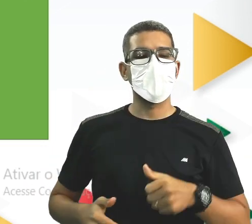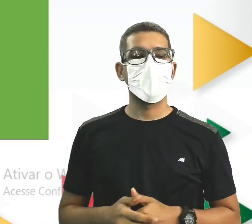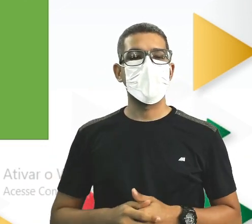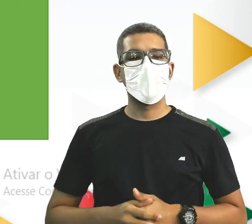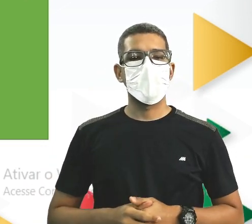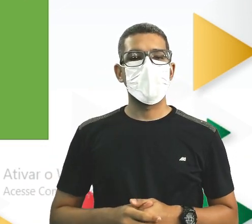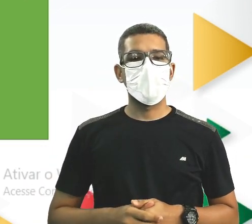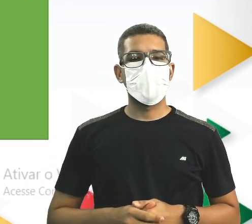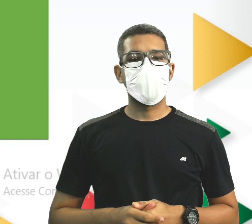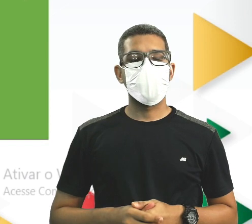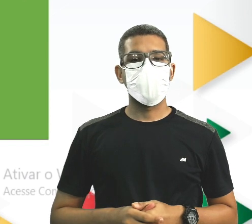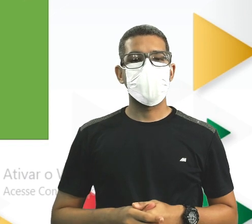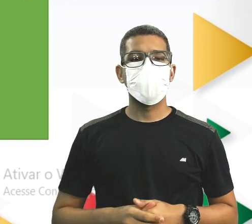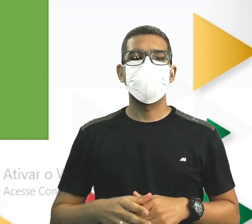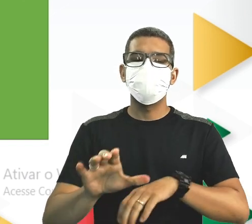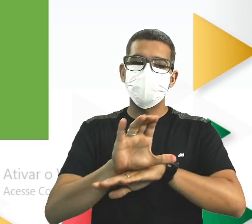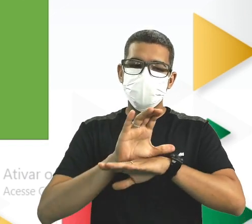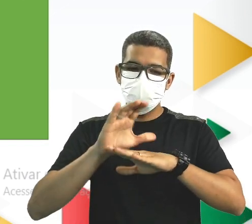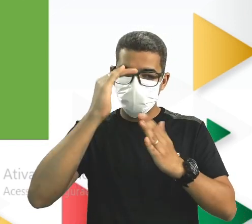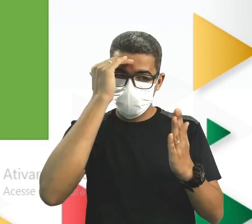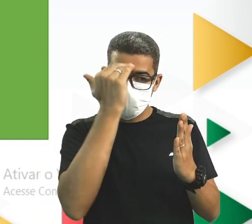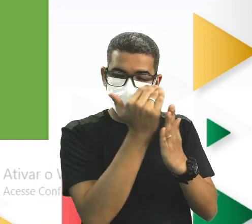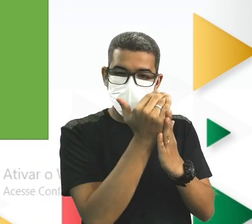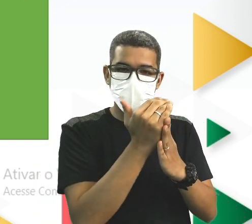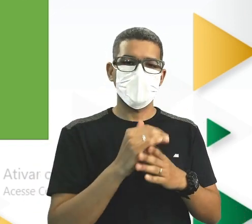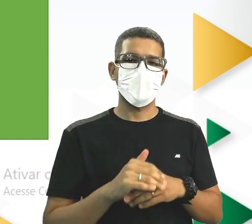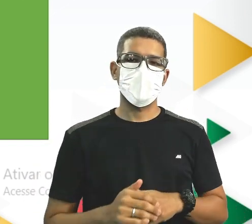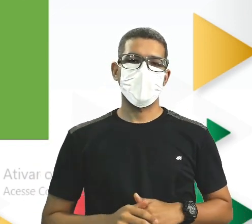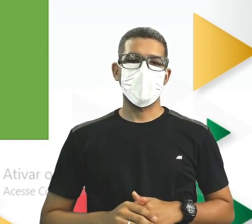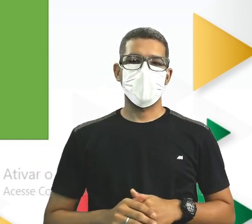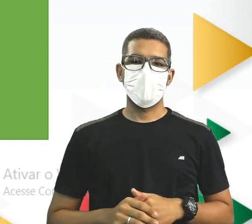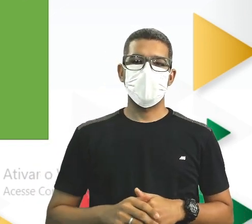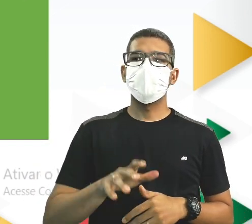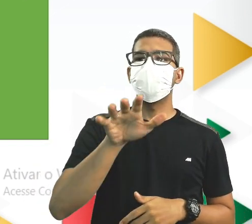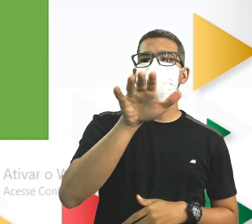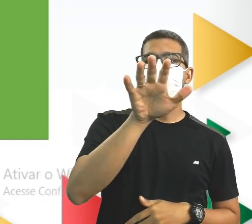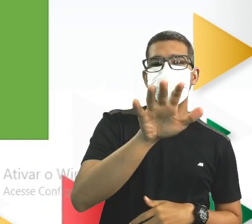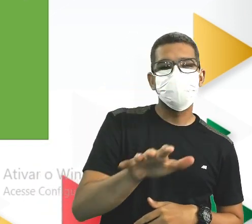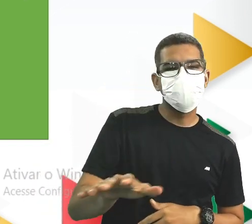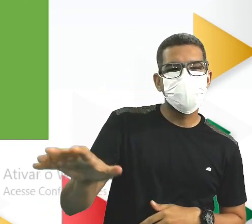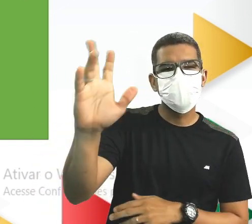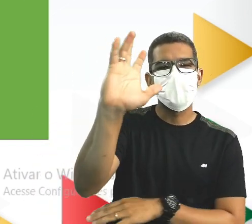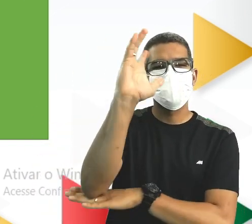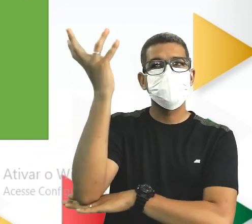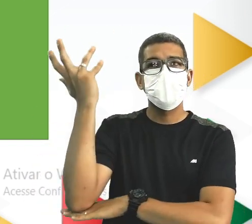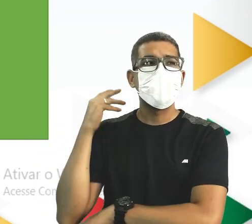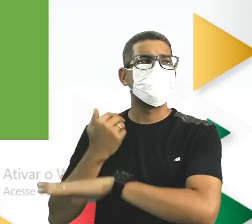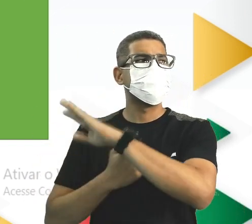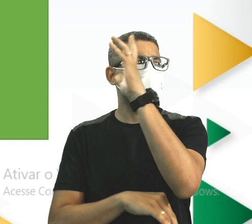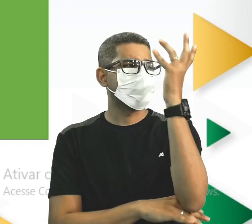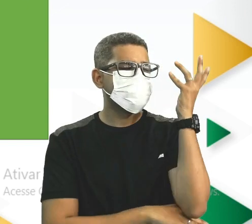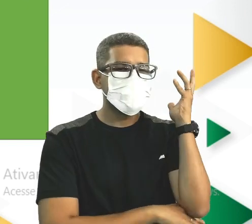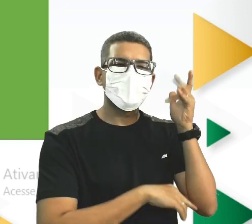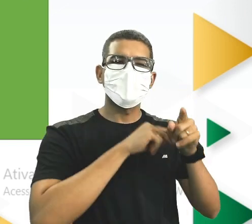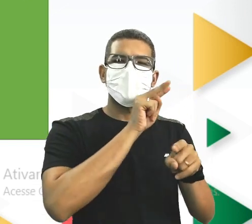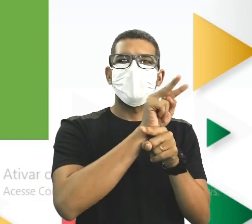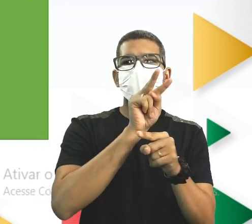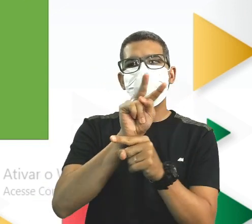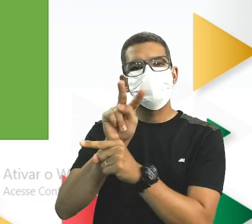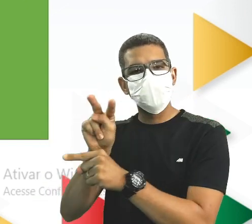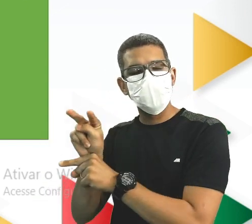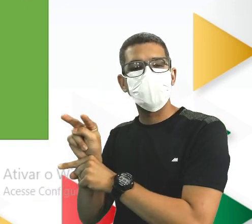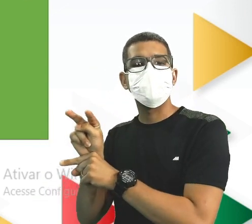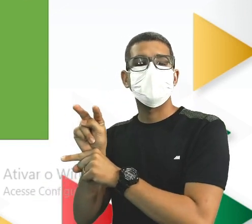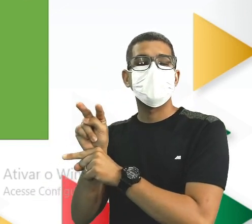cumprir todas as leis da Constituição, proteger, gente, o meio ambiente. É muito importante proteger o meio